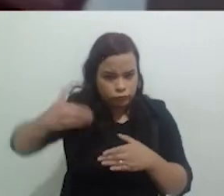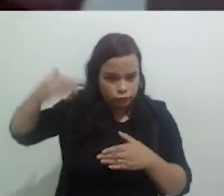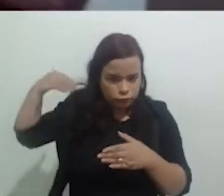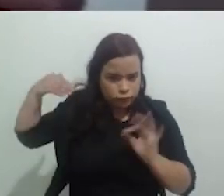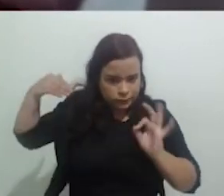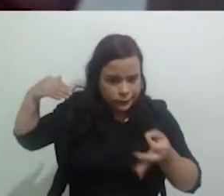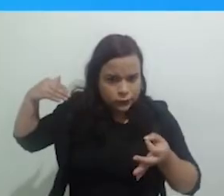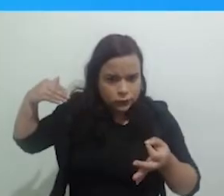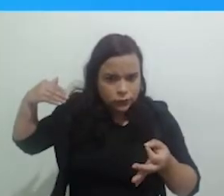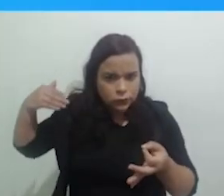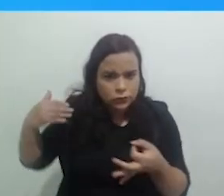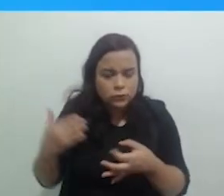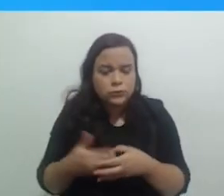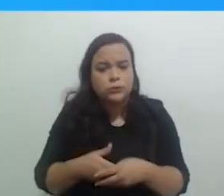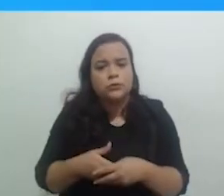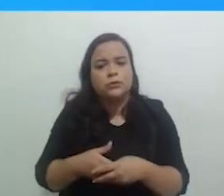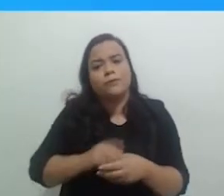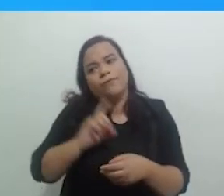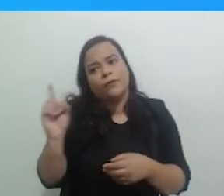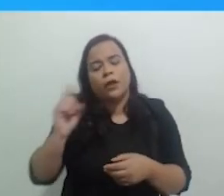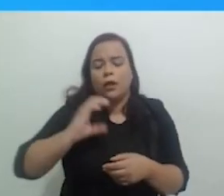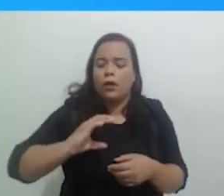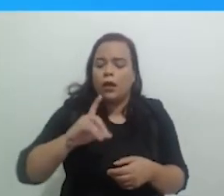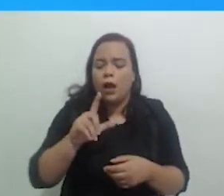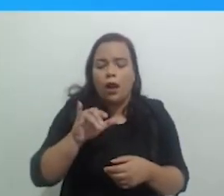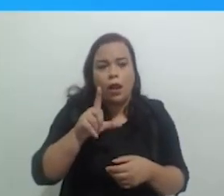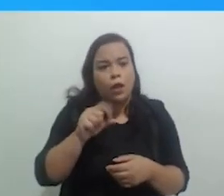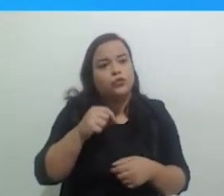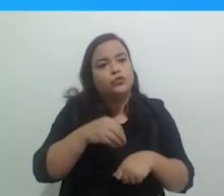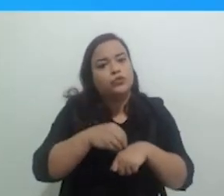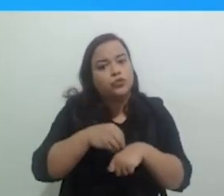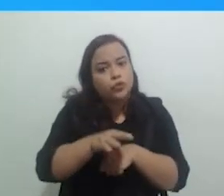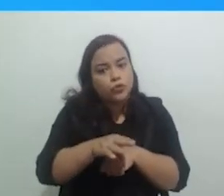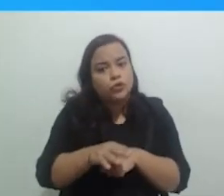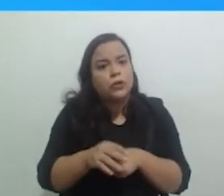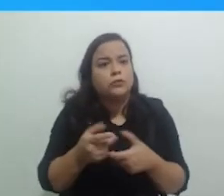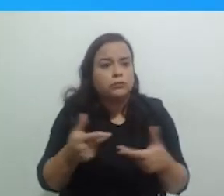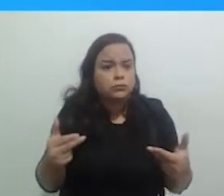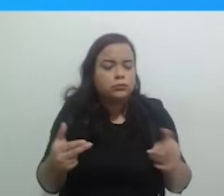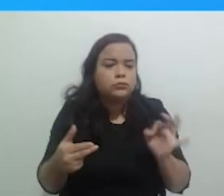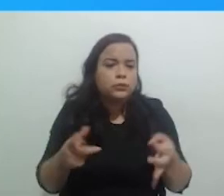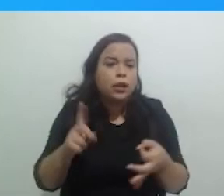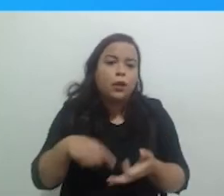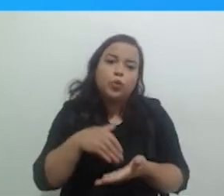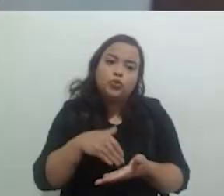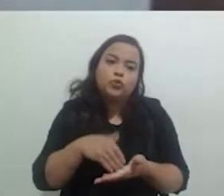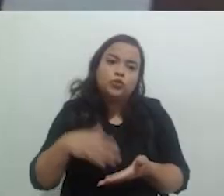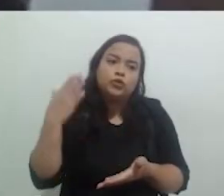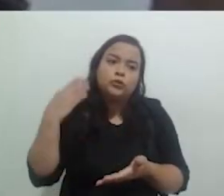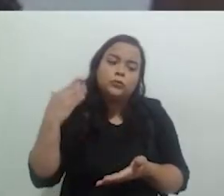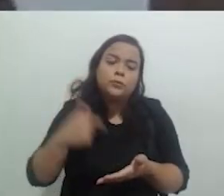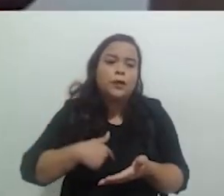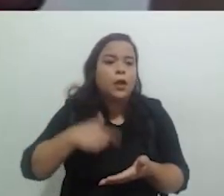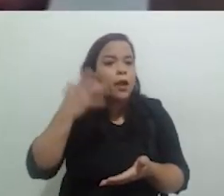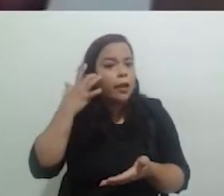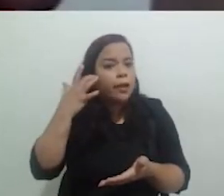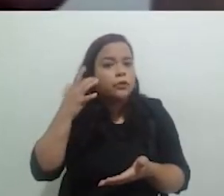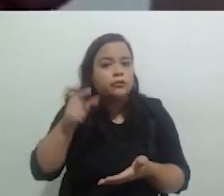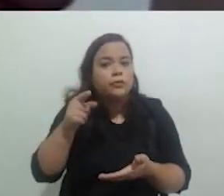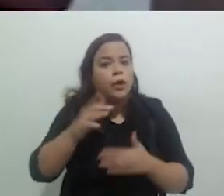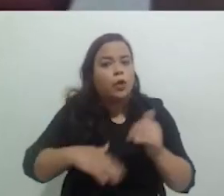na última sessão, eu acho. Foi na última sessão. Porque eu estou entendendo que é a competência do juiz de direito da vara de Açu.